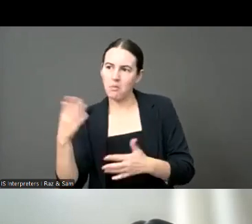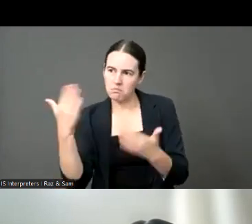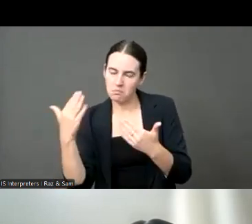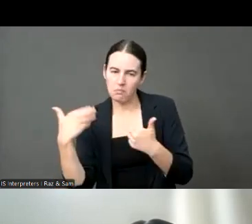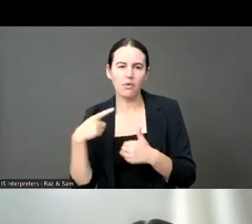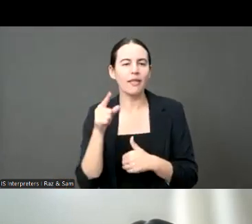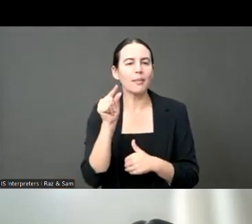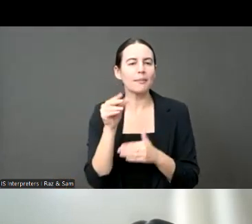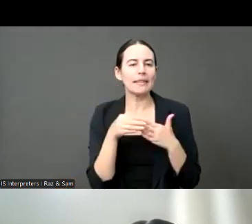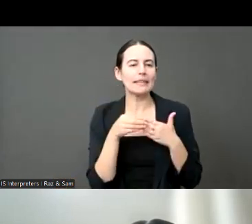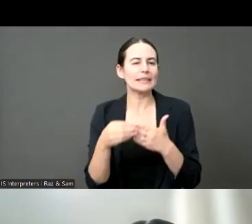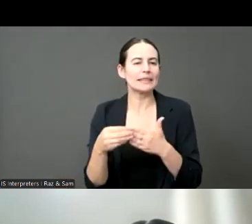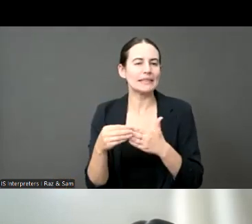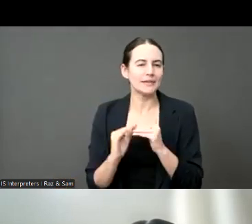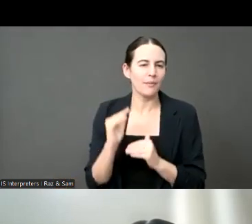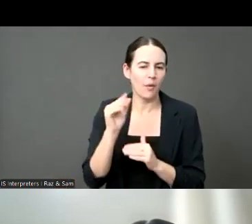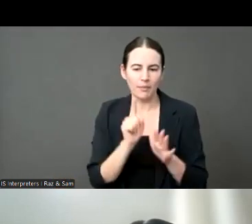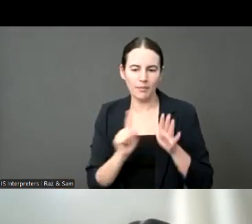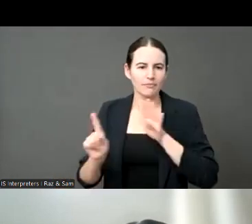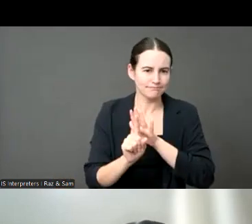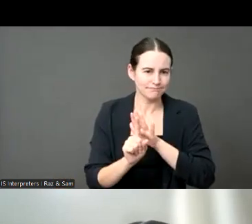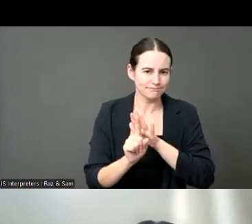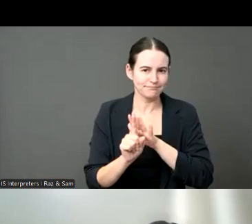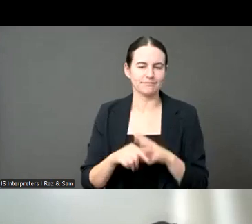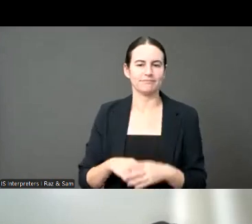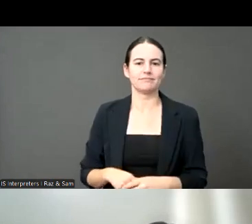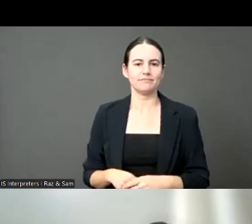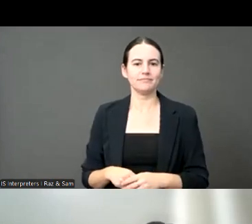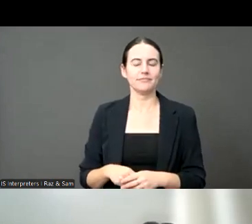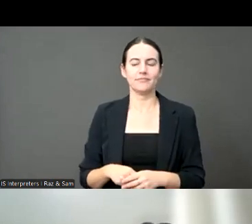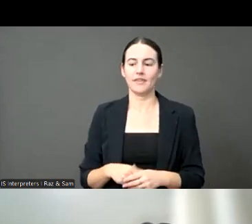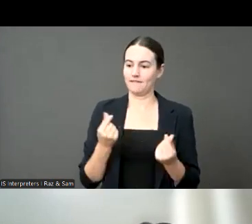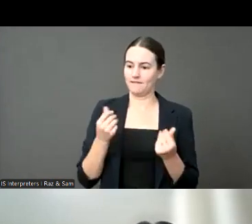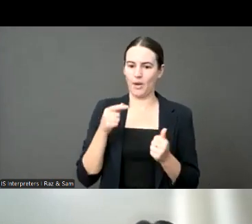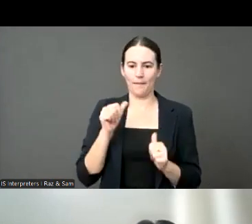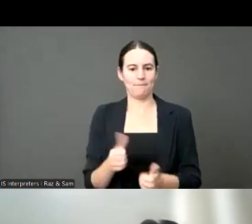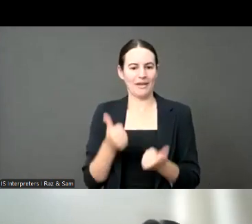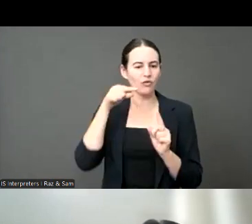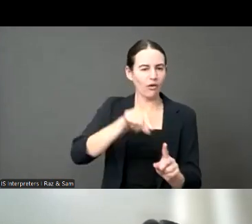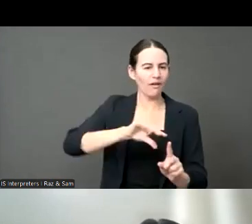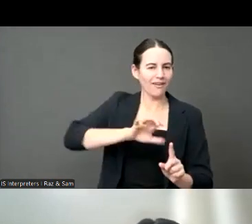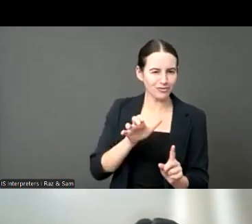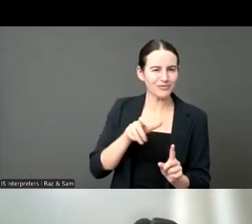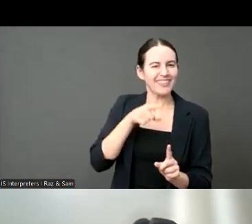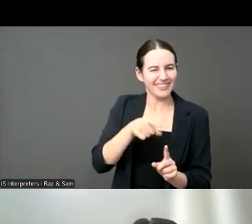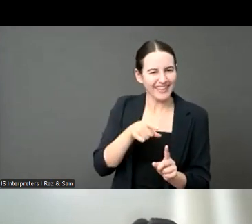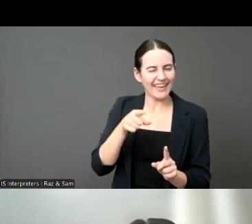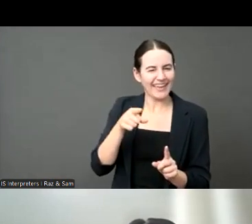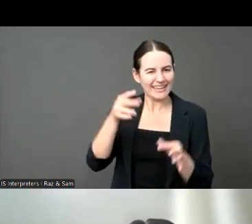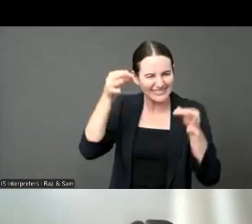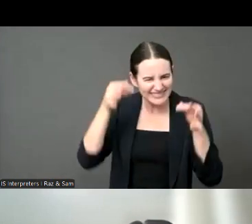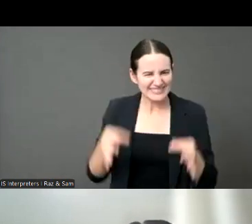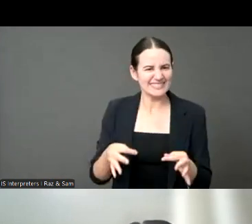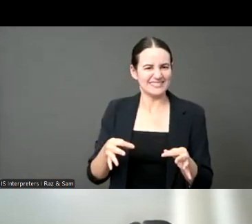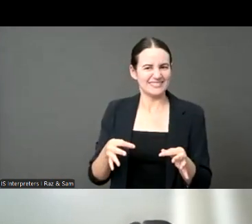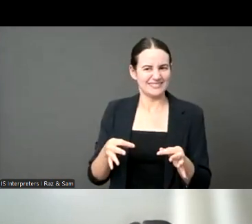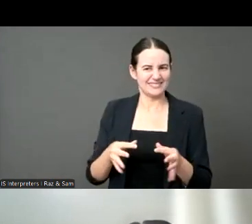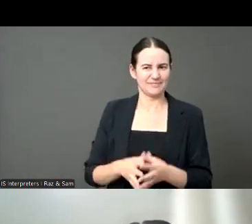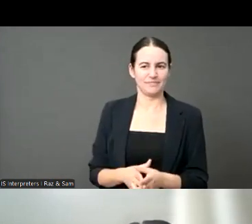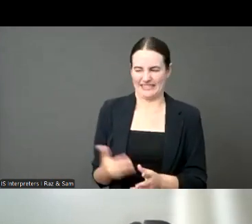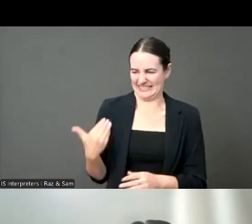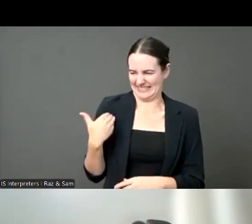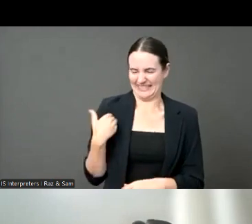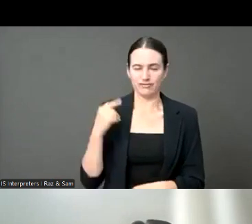melhor campanhas globais de saúde, o que eles precisam levantar, as diversas iniciativas ligadas à saúde,